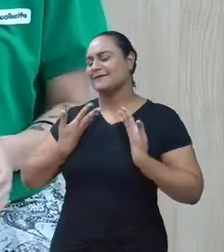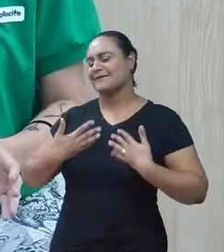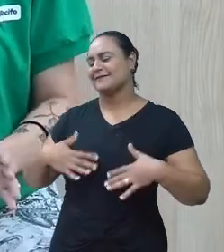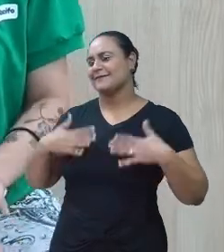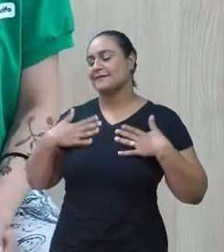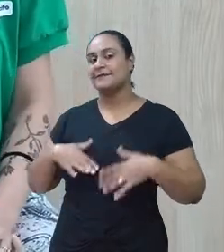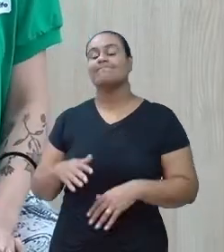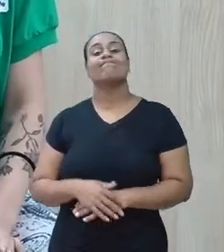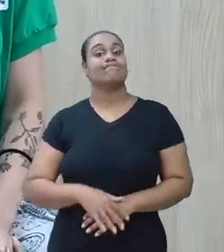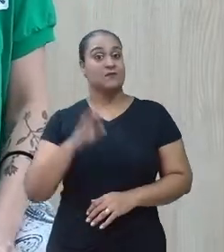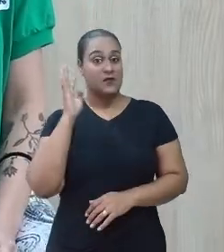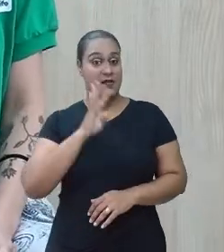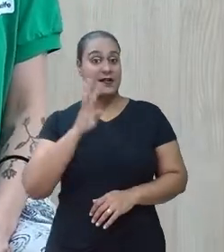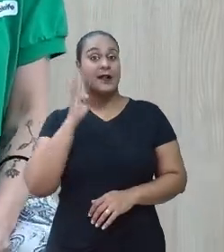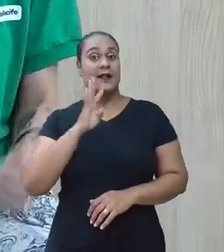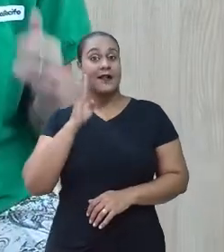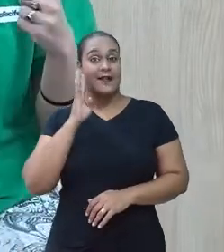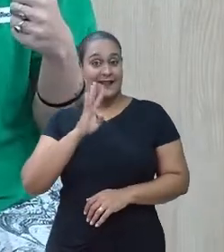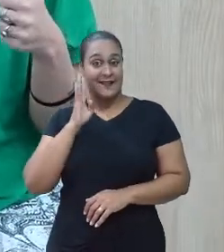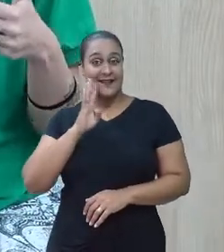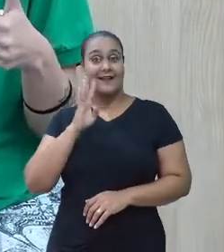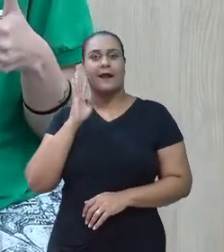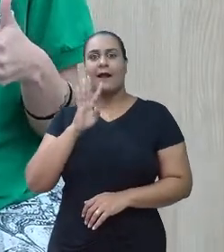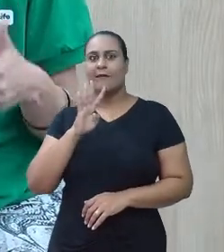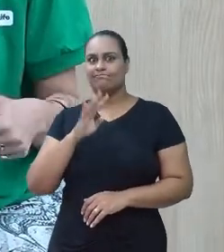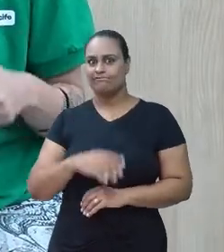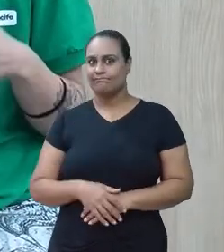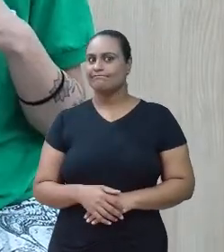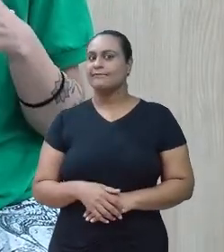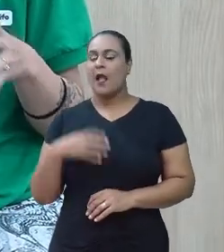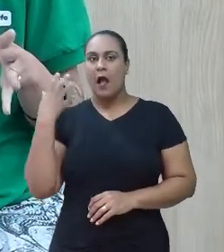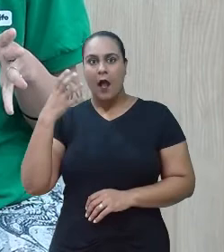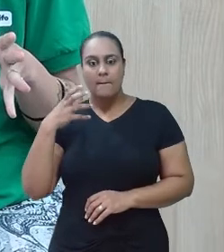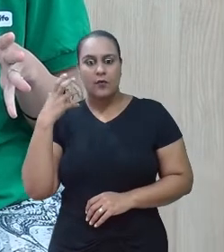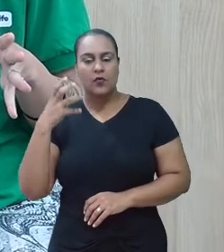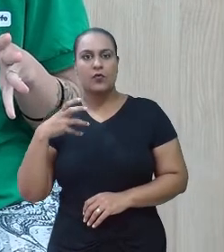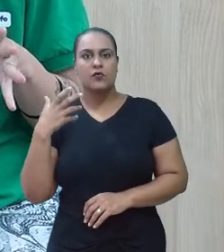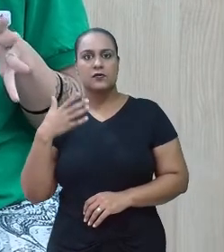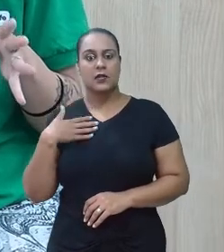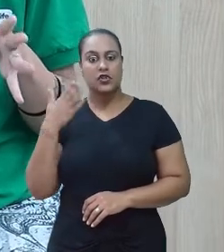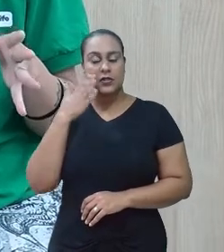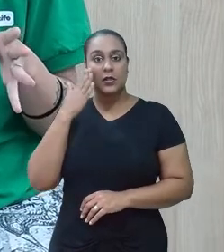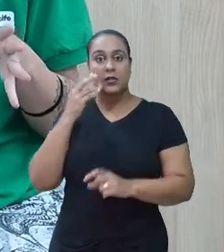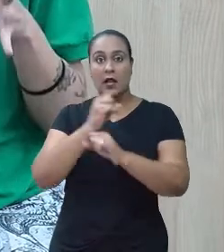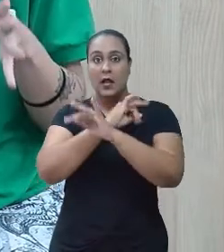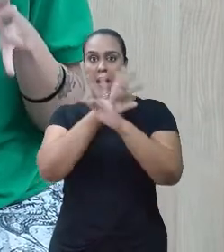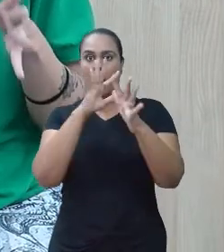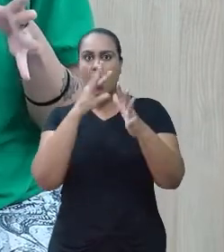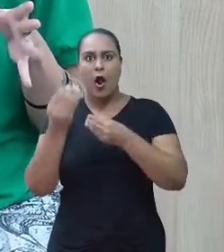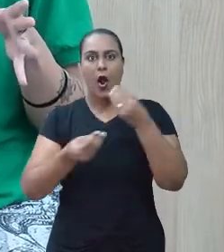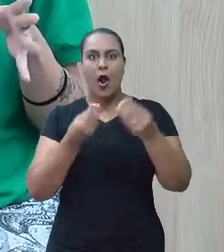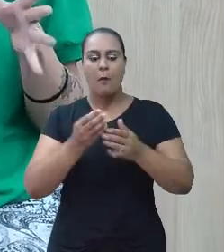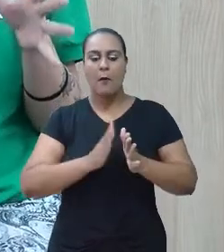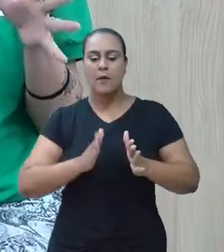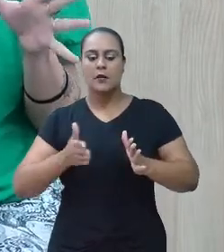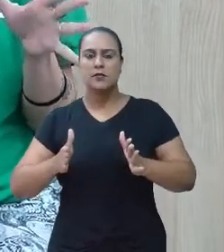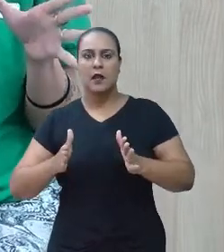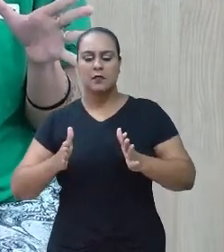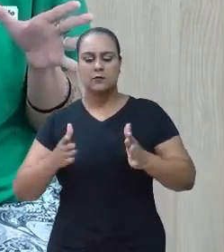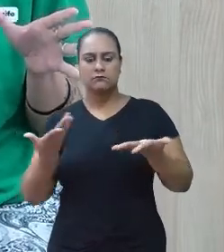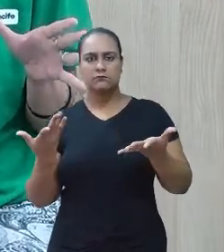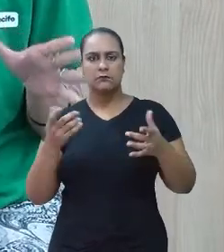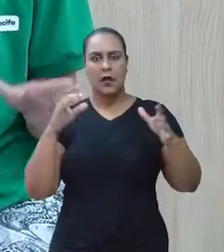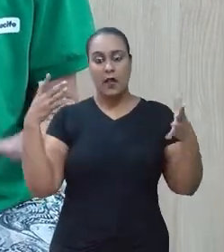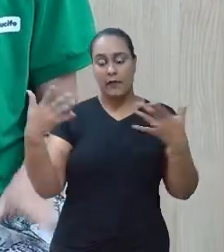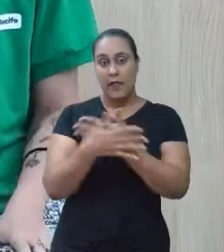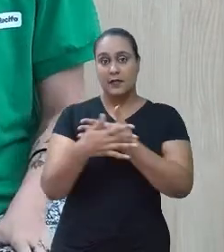Muito massa, hein? Essa música aí para a gente ficar ligado e entender esse processo aí de conurbação. Eita, quase não